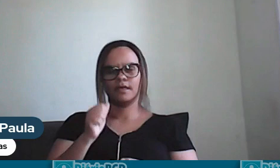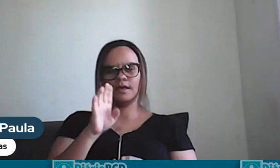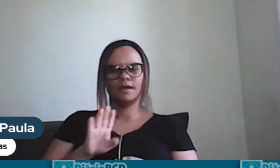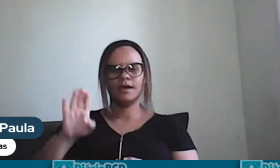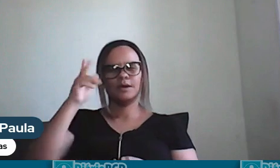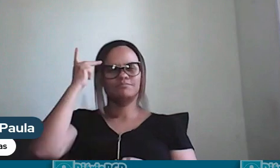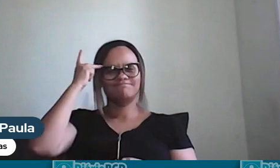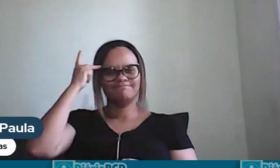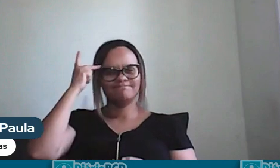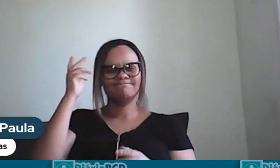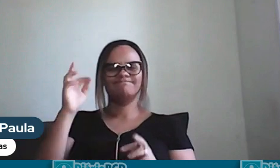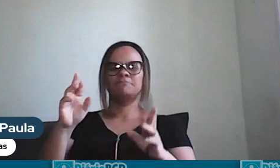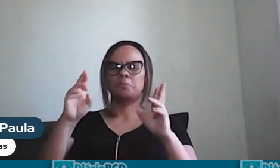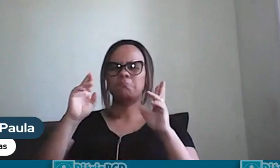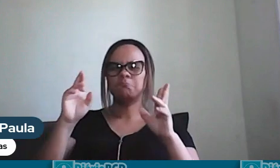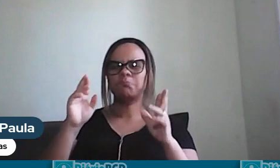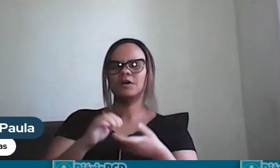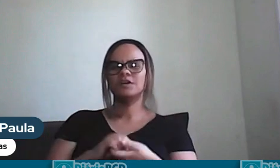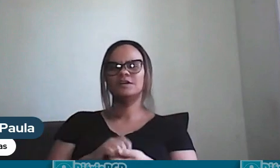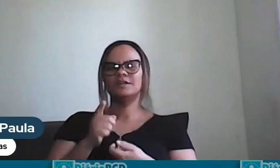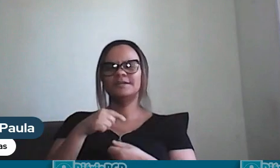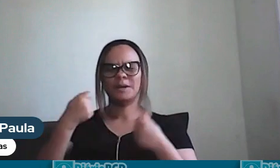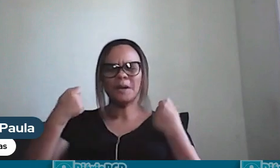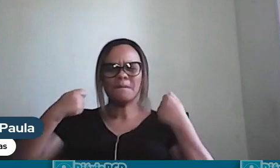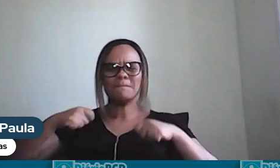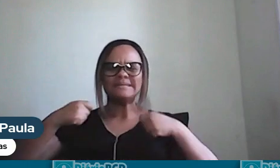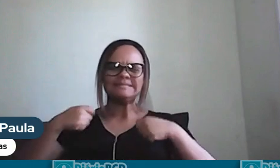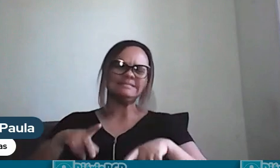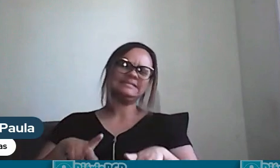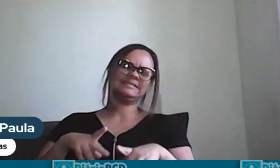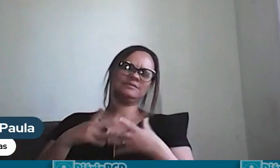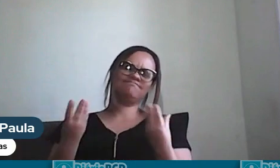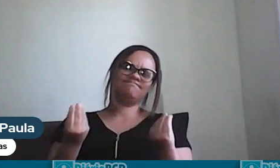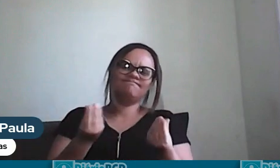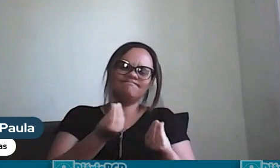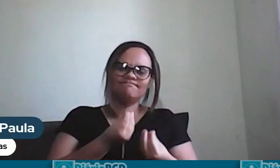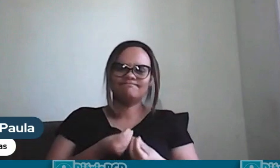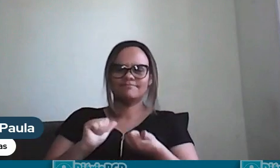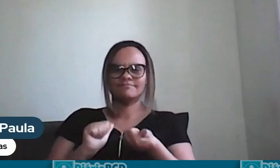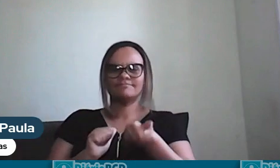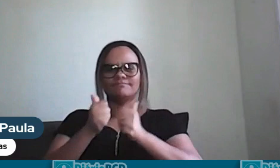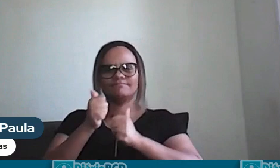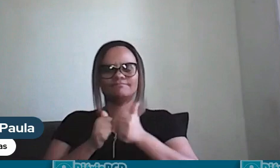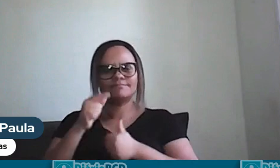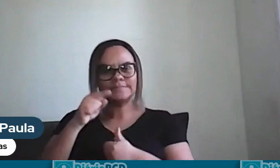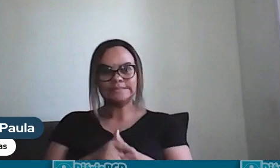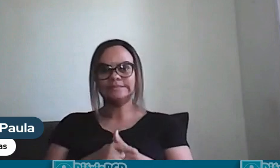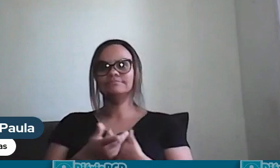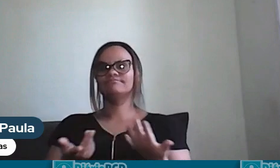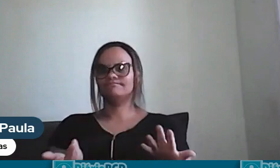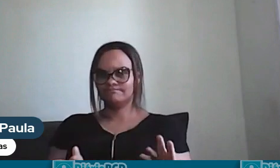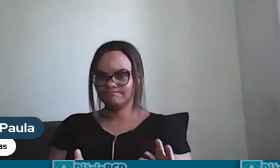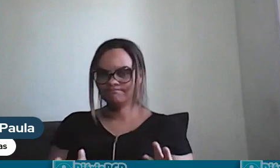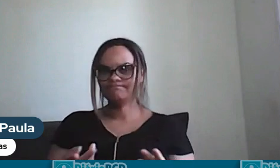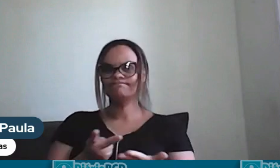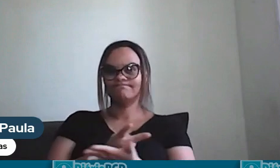Paulo. Porque, olha, o que Imagina. nós precisamos desta avaliação aqui é